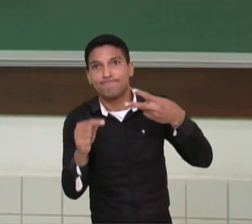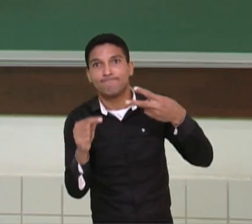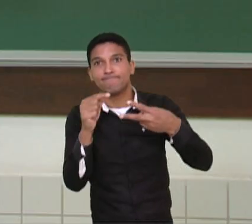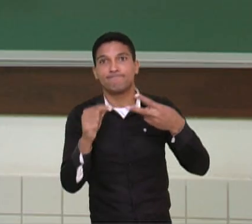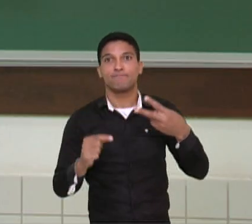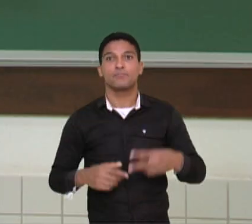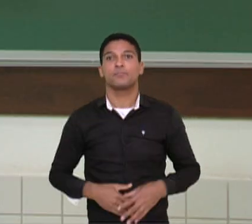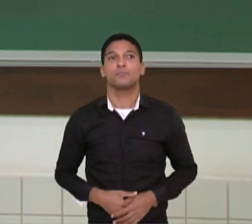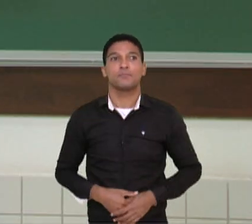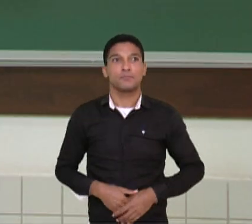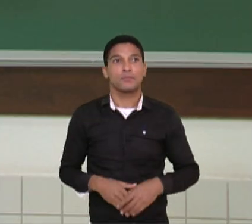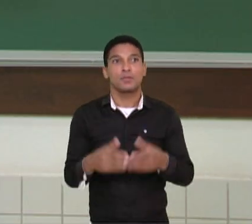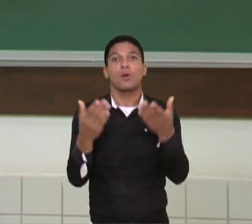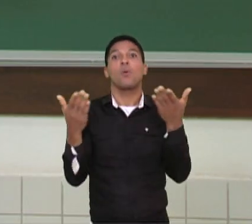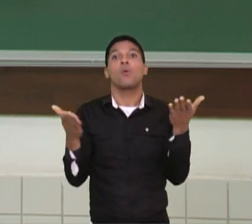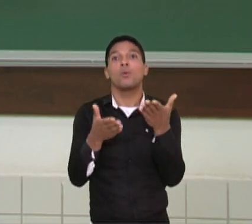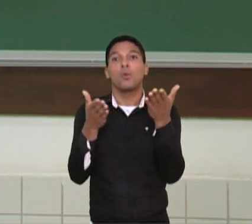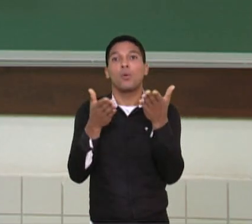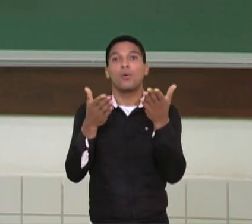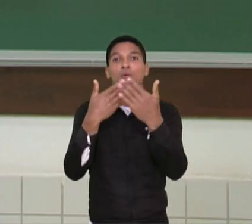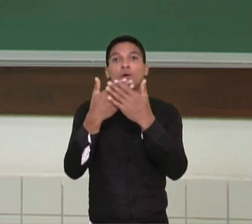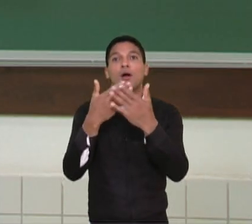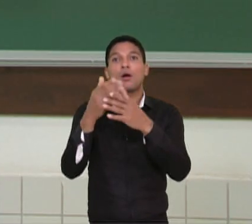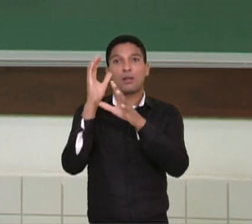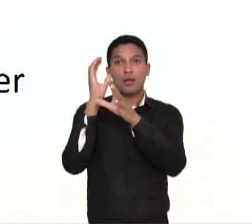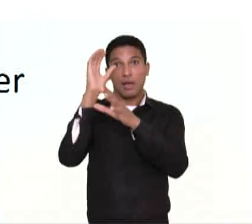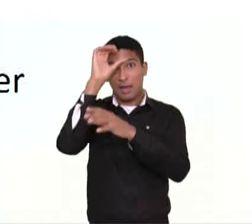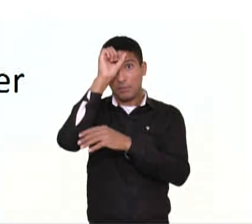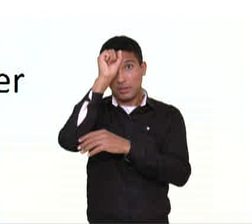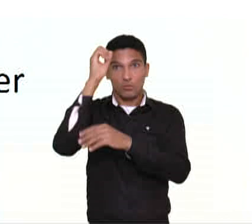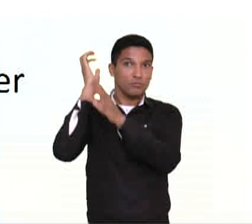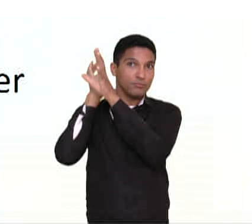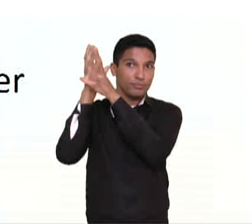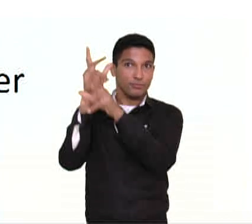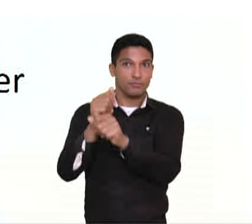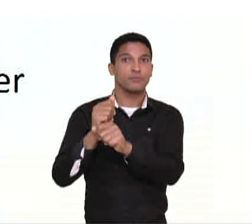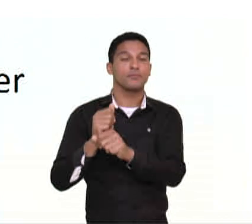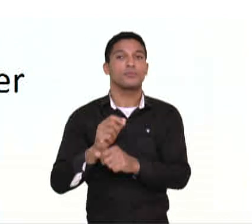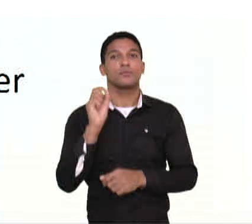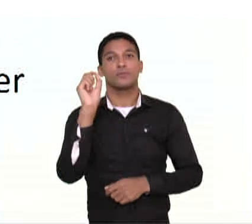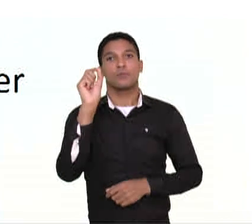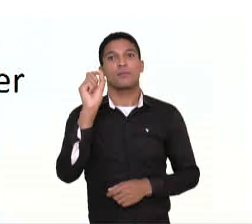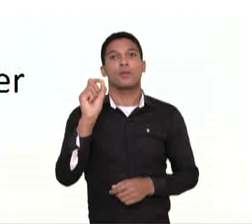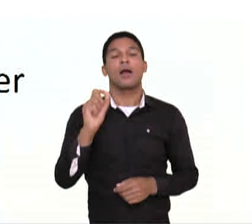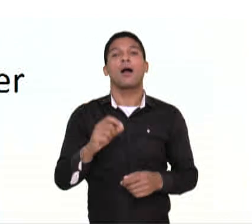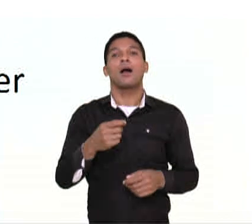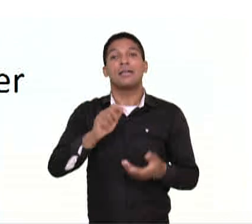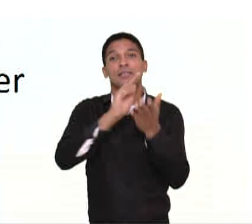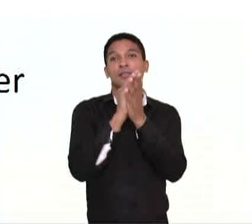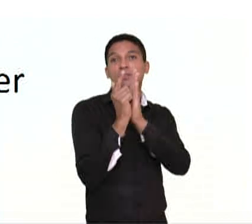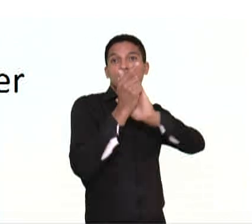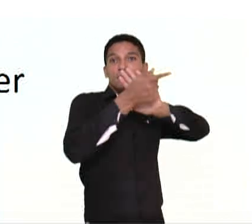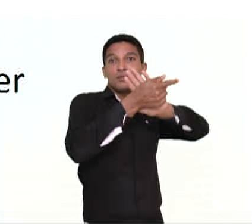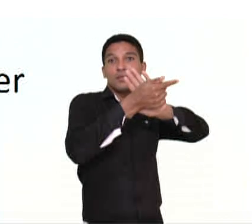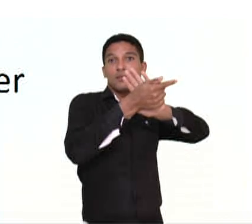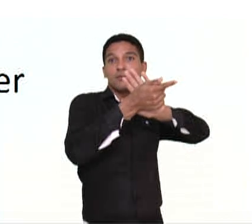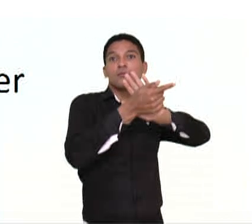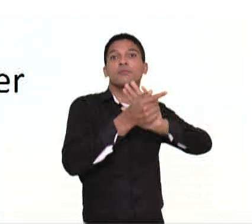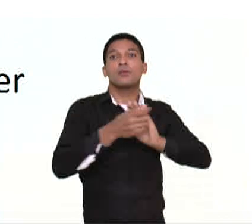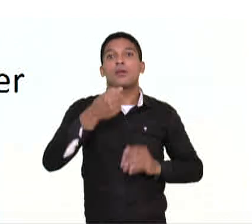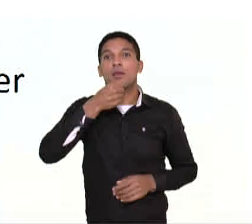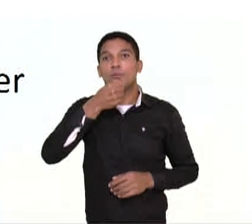nós aprendemos na nossa aula de hoje? O que nós vimos na nossa aula de hoje? Compreendemos que o gênero reportagem pode ter um importante papel